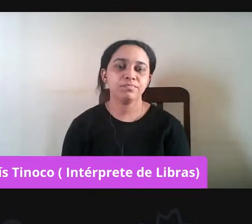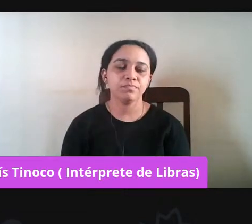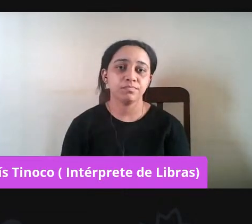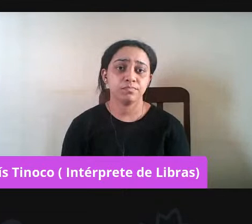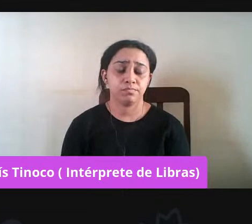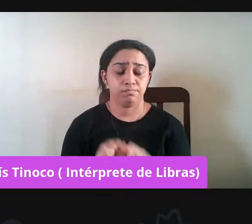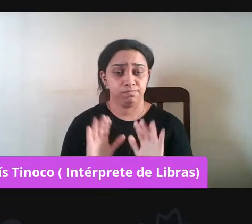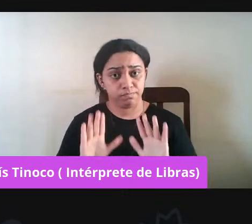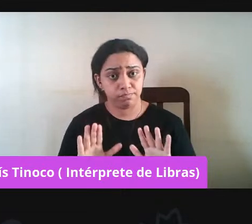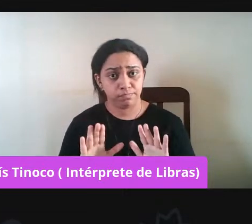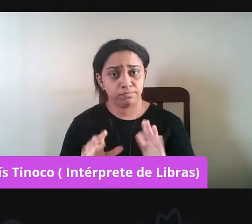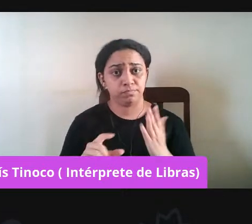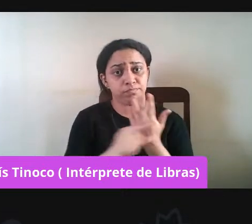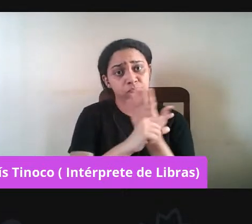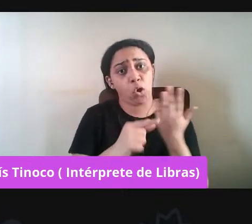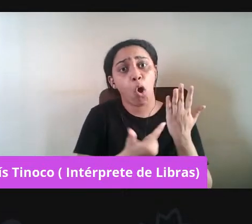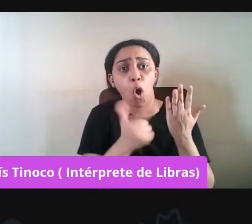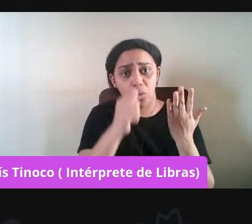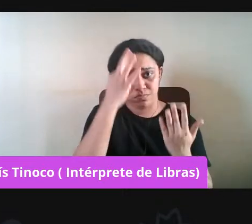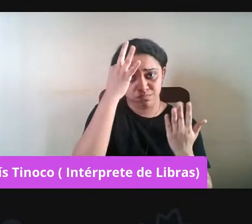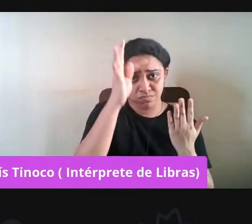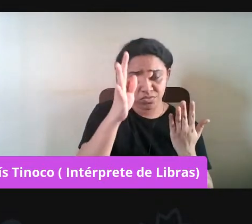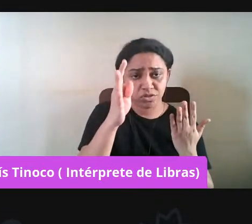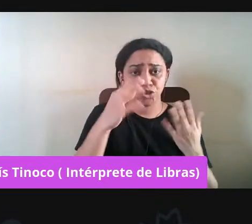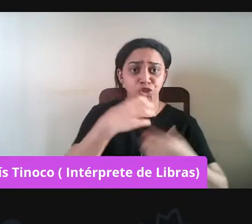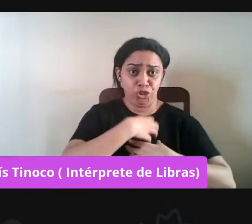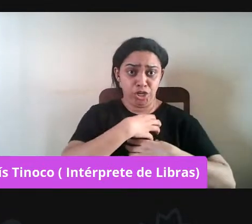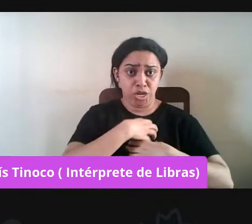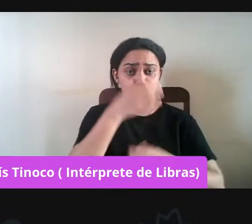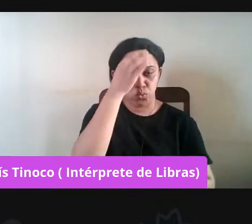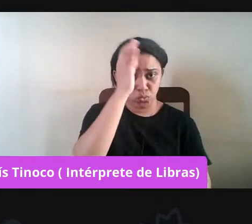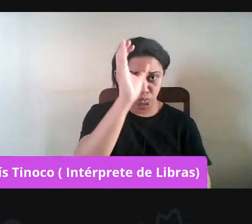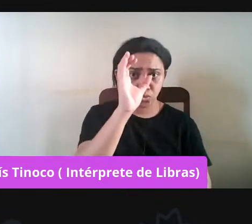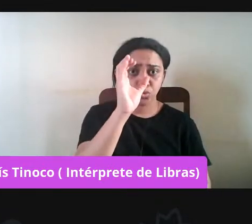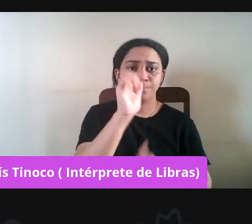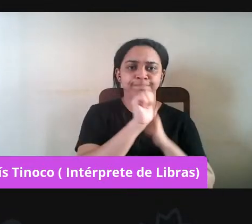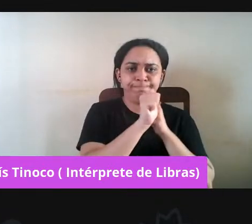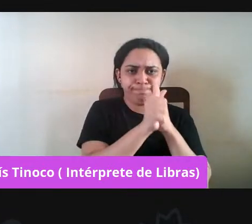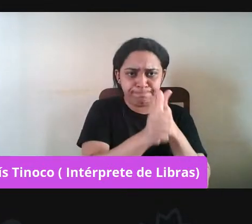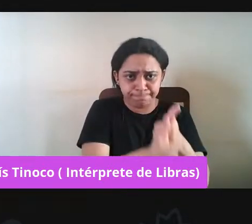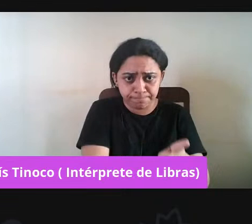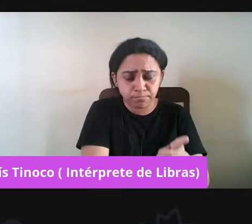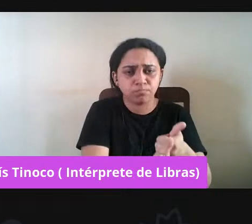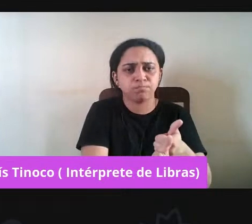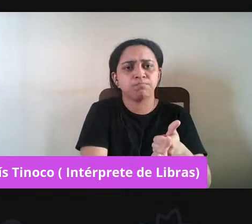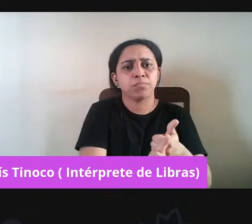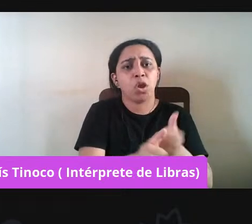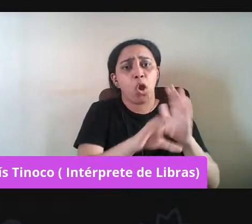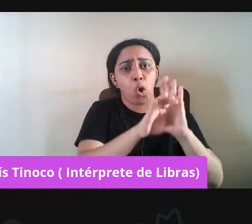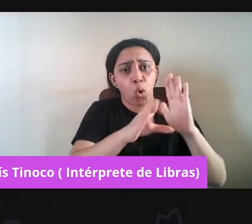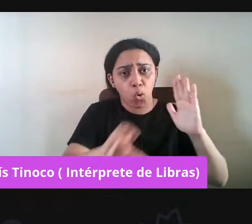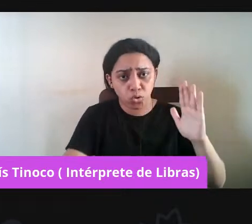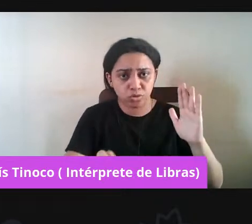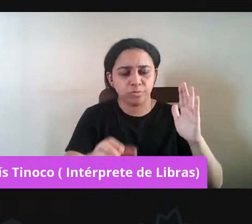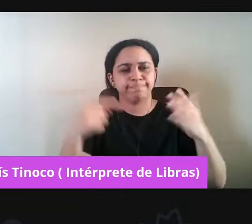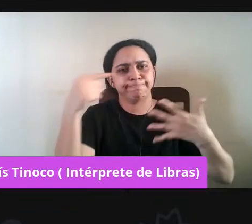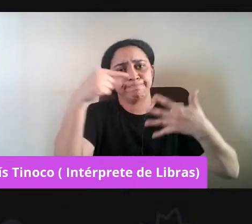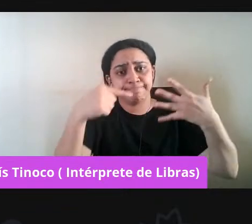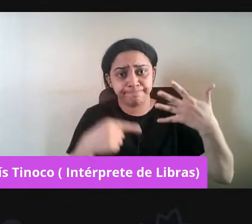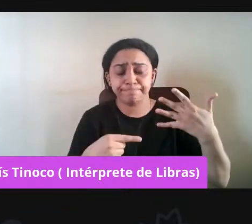Enquanto que, para Conselho, as palavras são formas de cultura que acompanham na sua difusão os conceitos e objetivos citados, diz ele